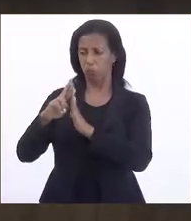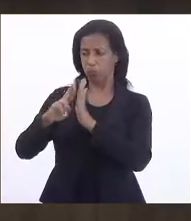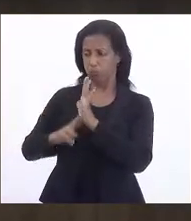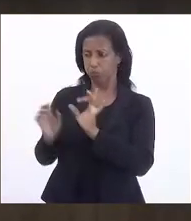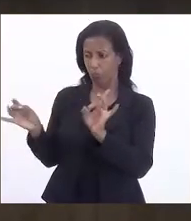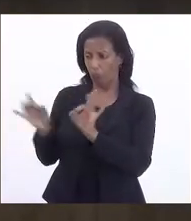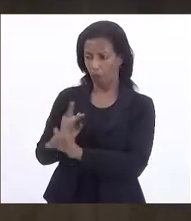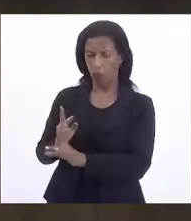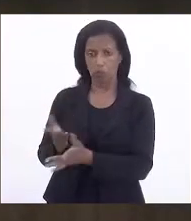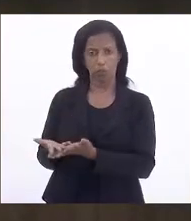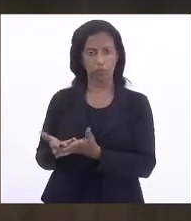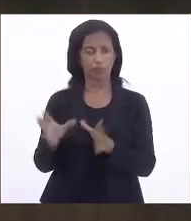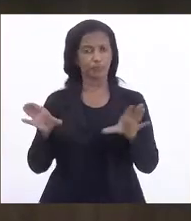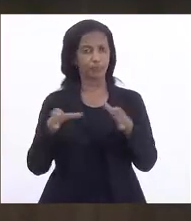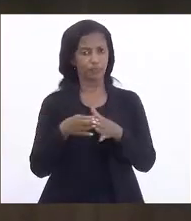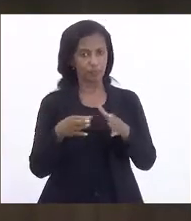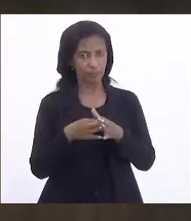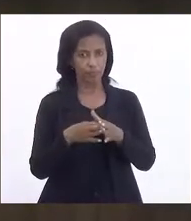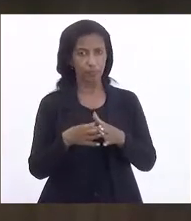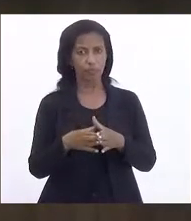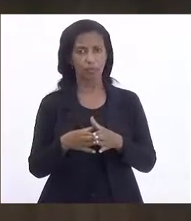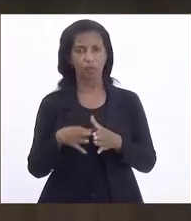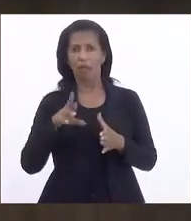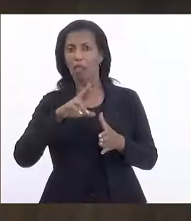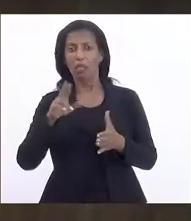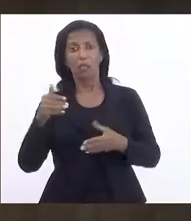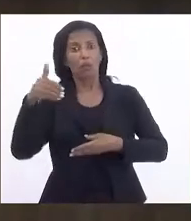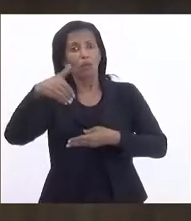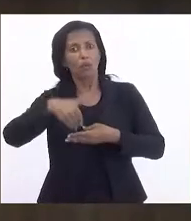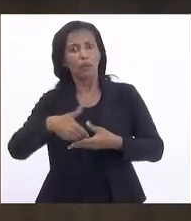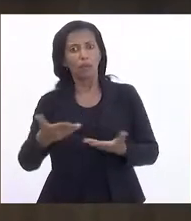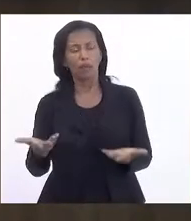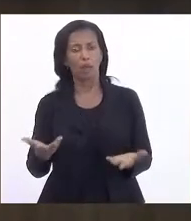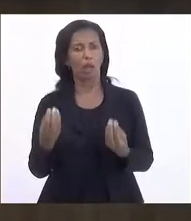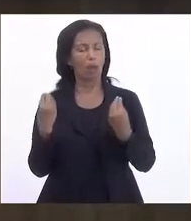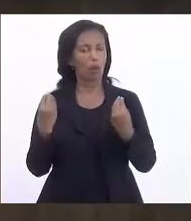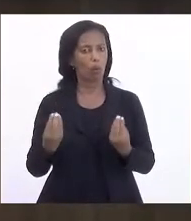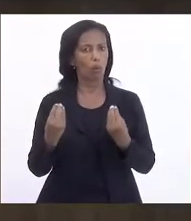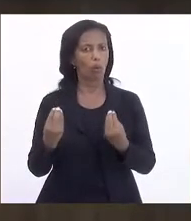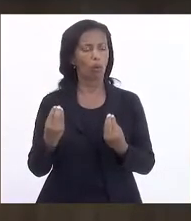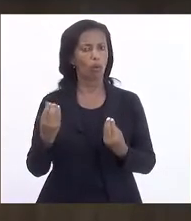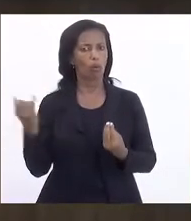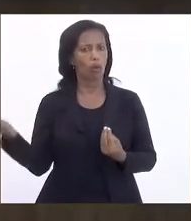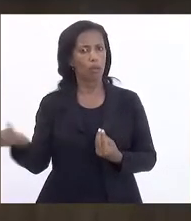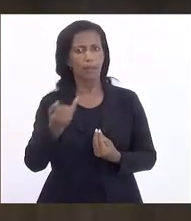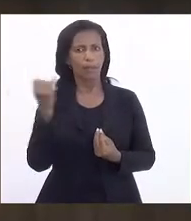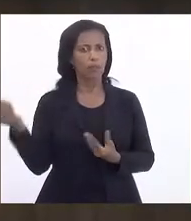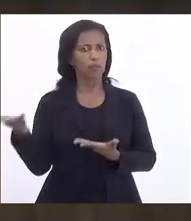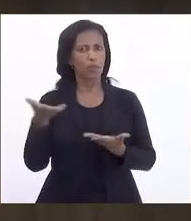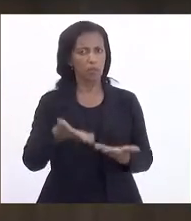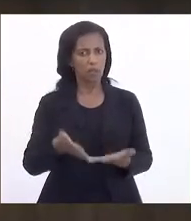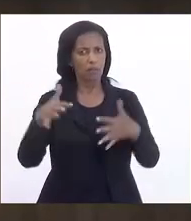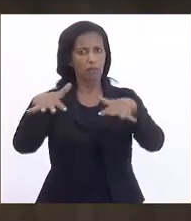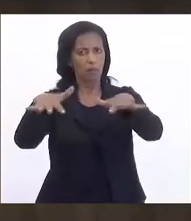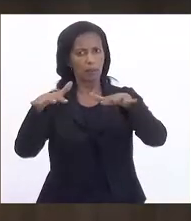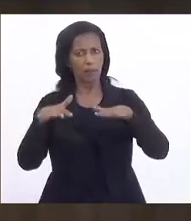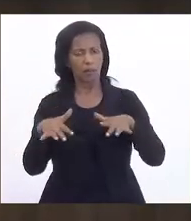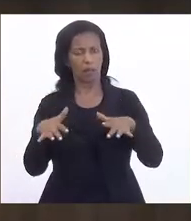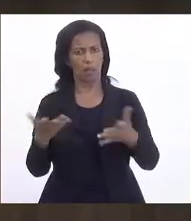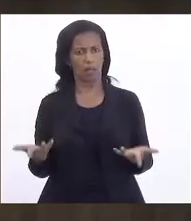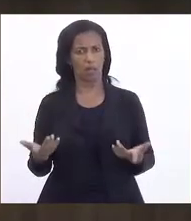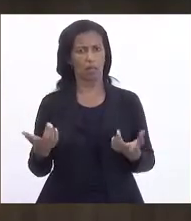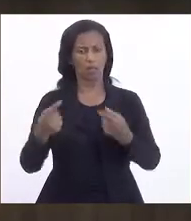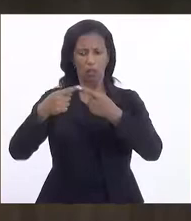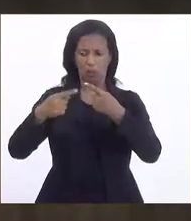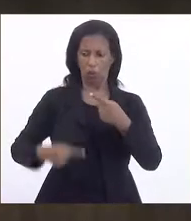pela comissão parlamentar de inquérito não votar esse relatório é fundamental que ele venha ao plenário se houver discordância a gente